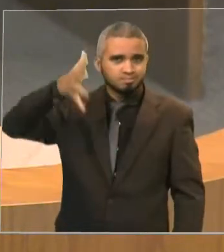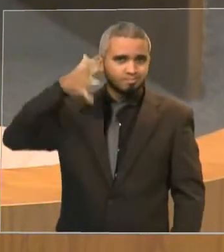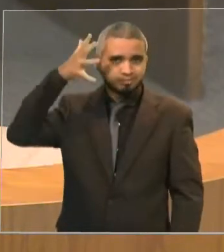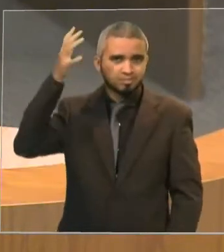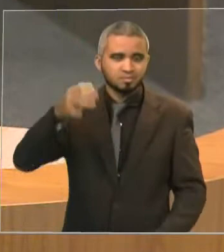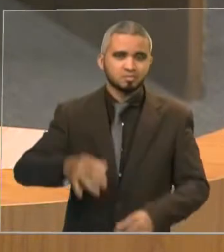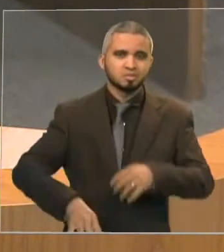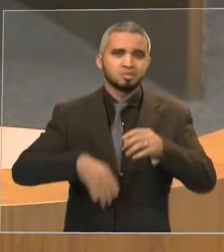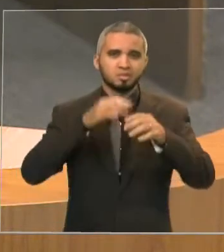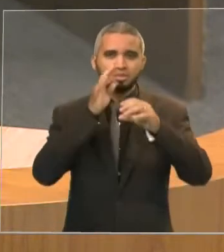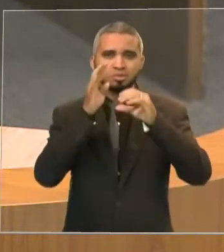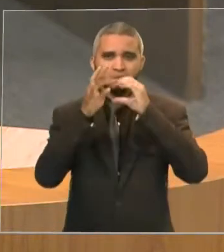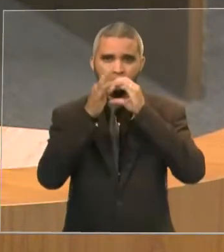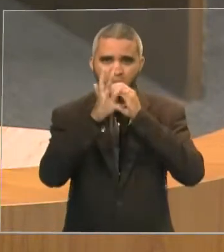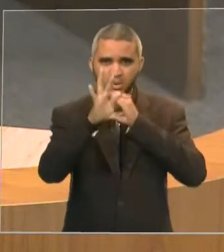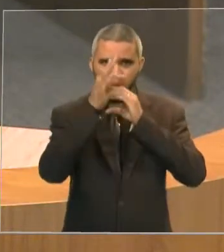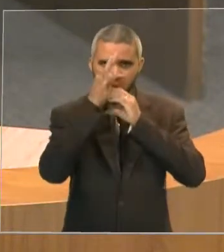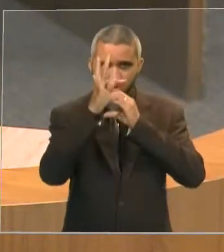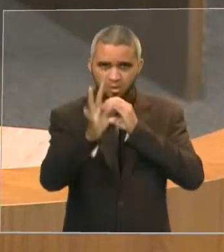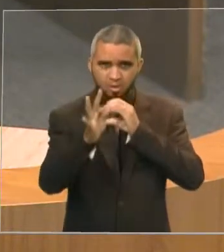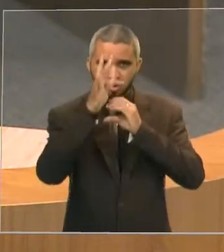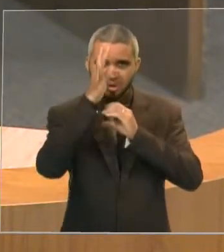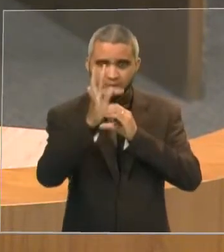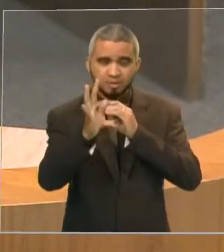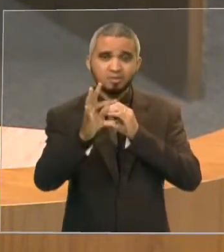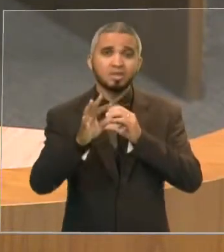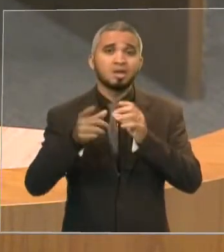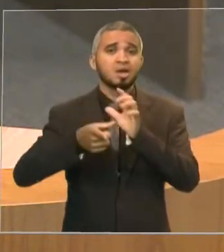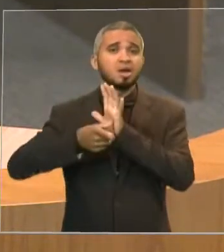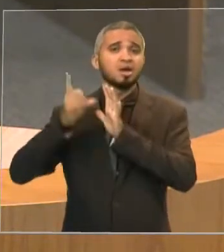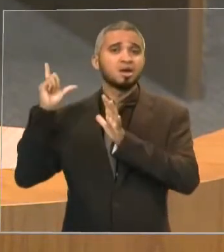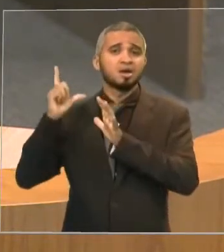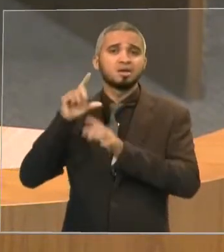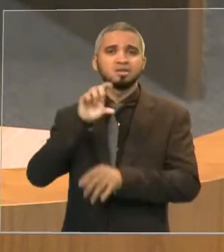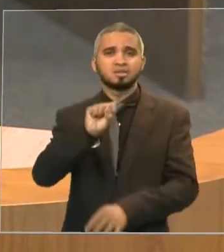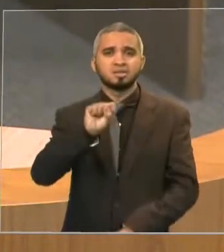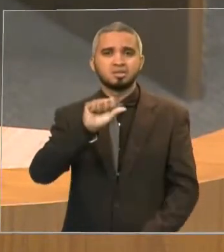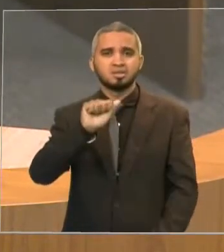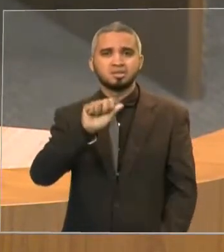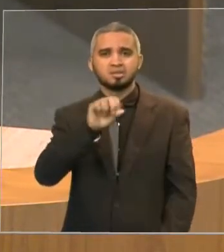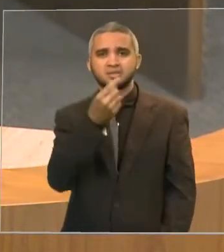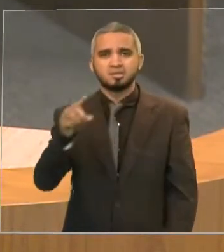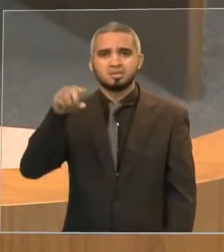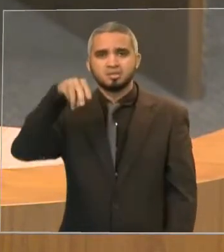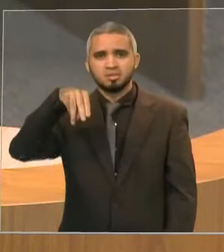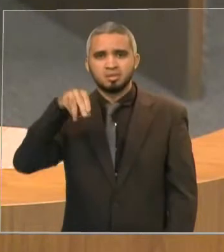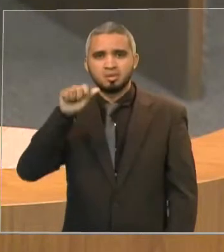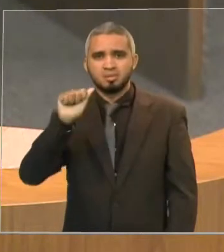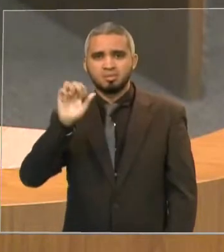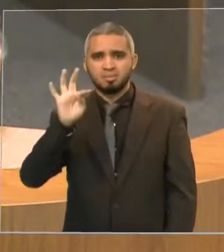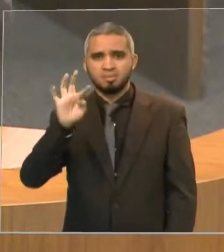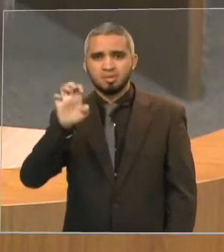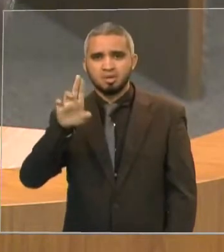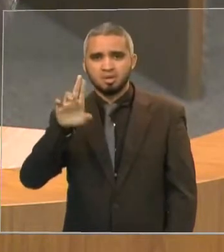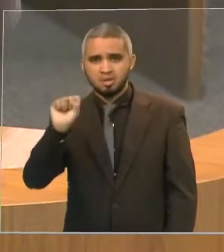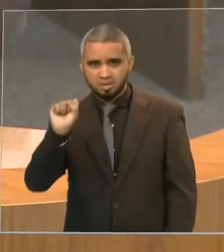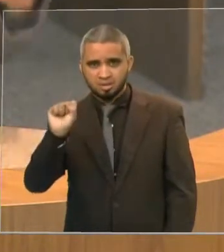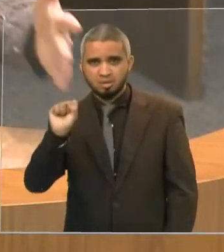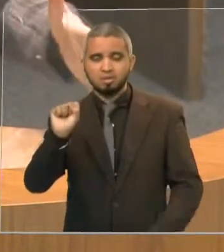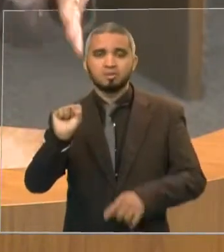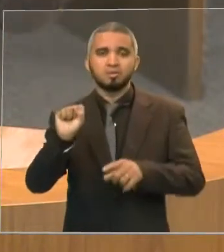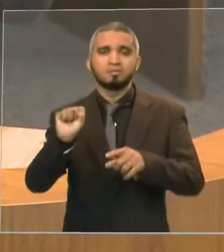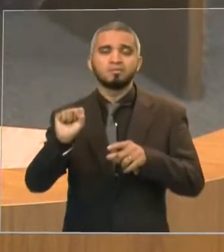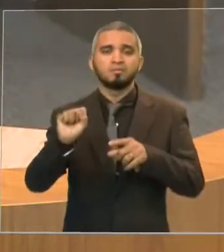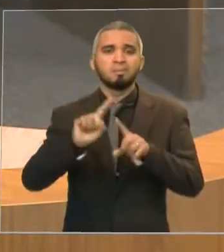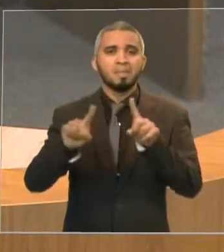Mateus, e o Cafeteira me chamou e disse: você não vai falar lá em Coroatá. Ora, eu já tinha ido